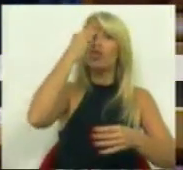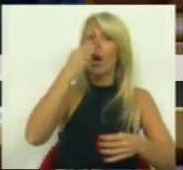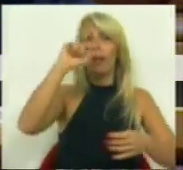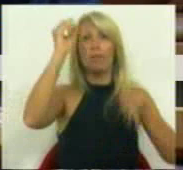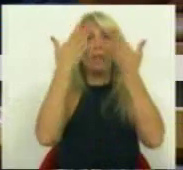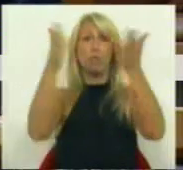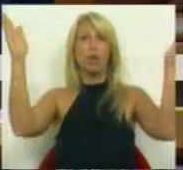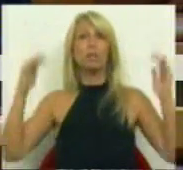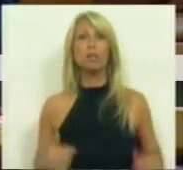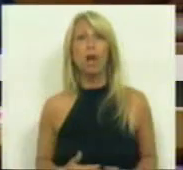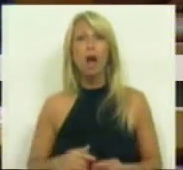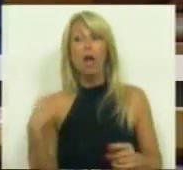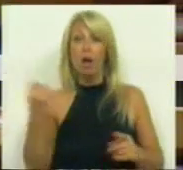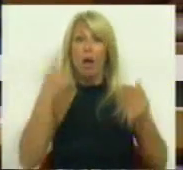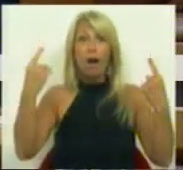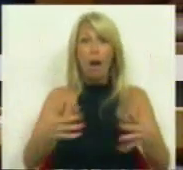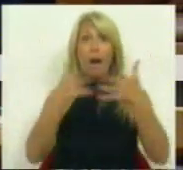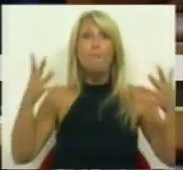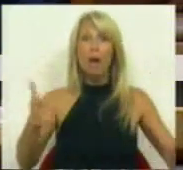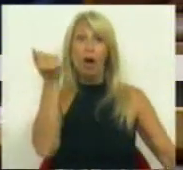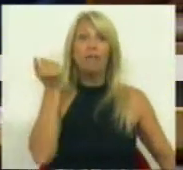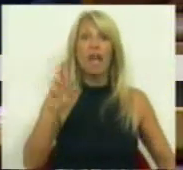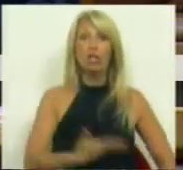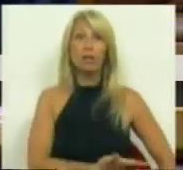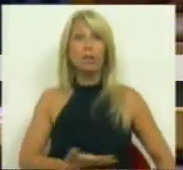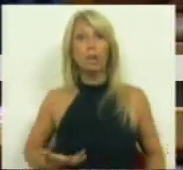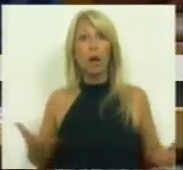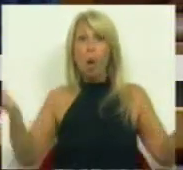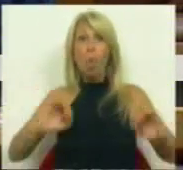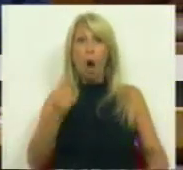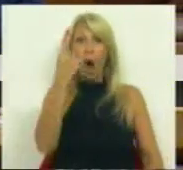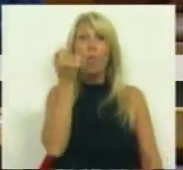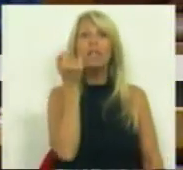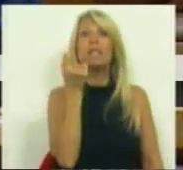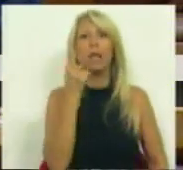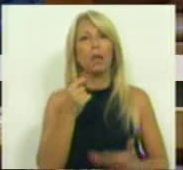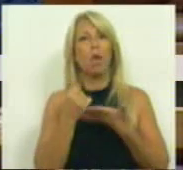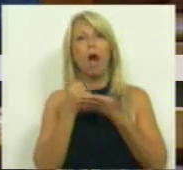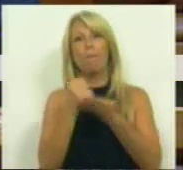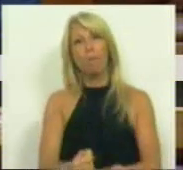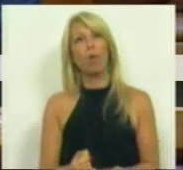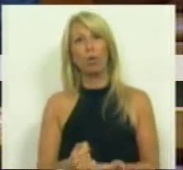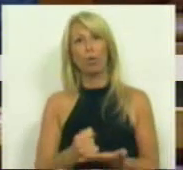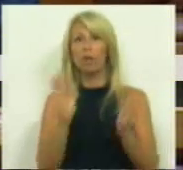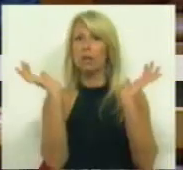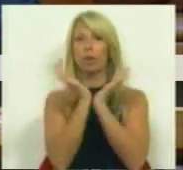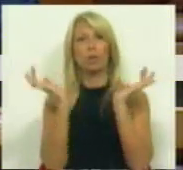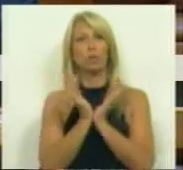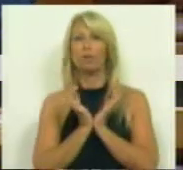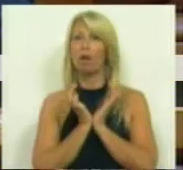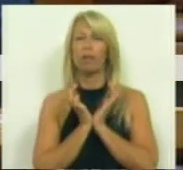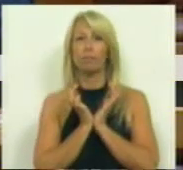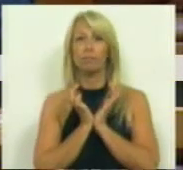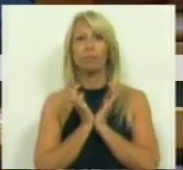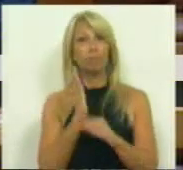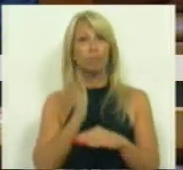temos também a maior taxa de desempregados que não têm 1 cêntimo de apoio por parte da Segurança Social.